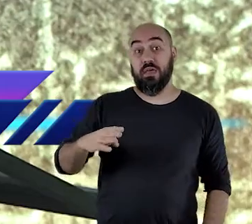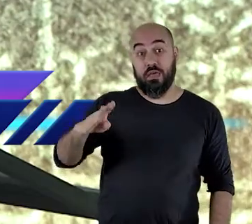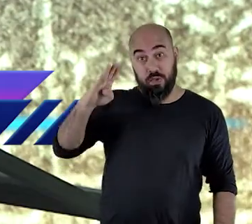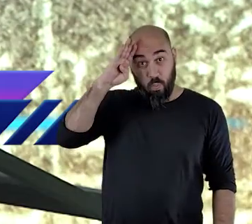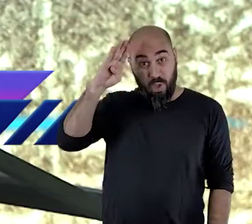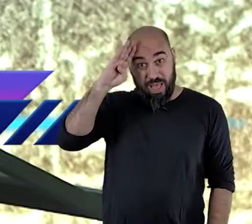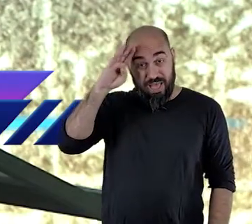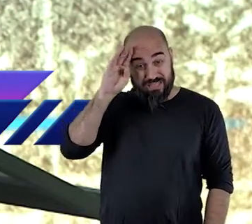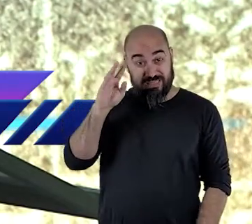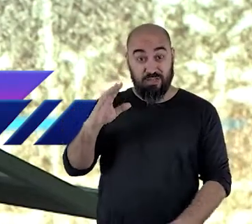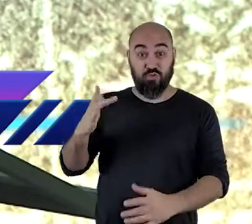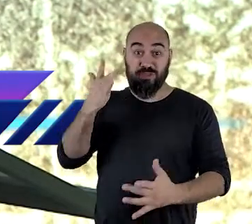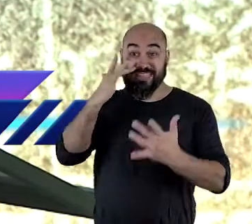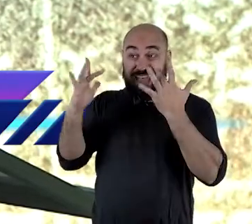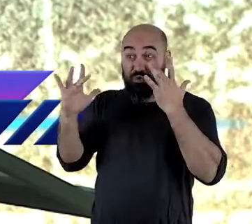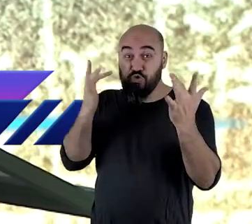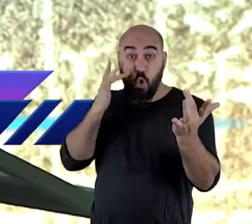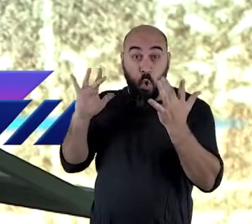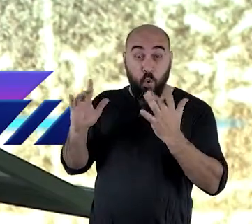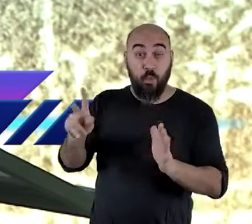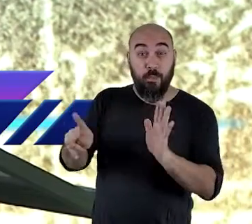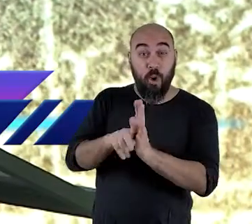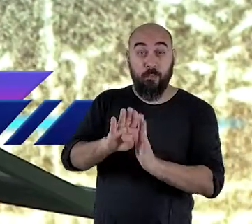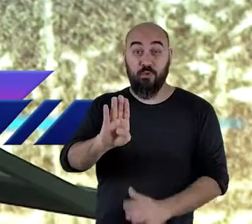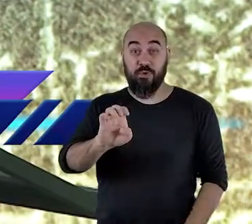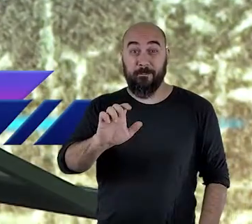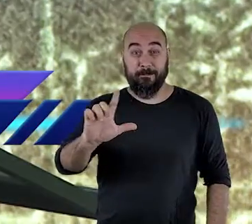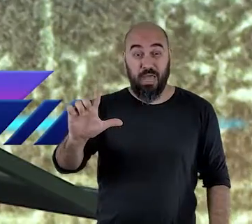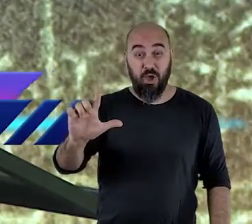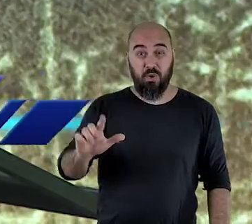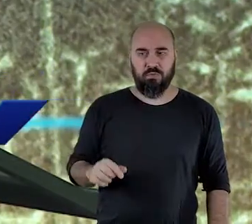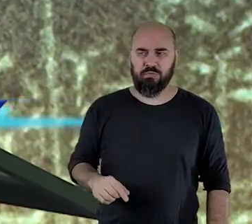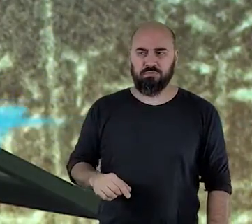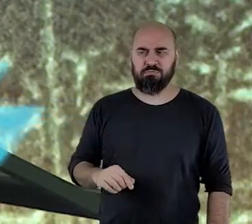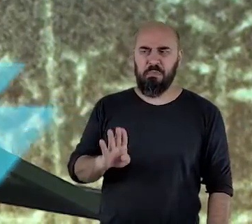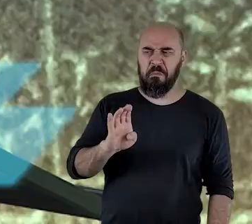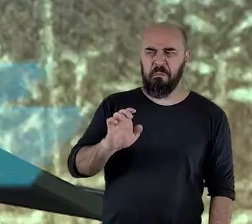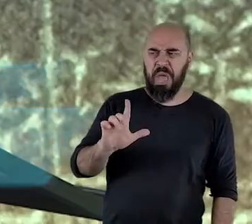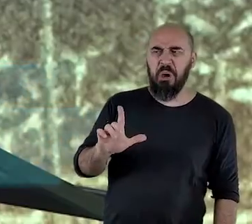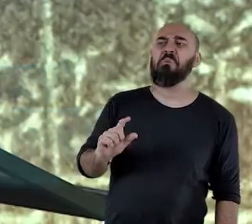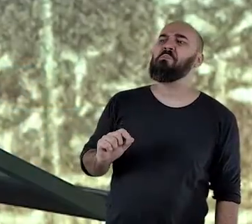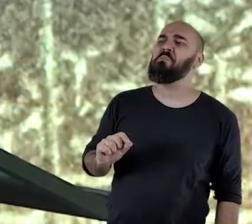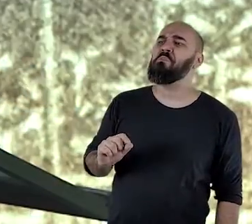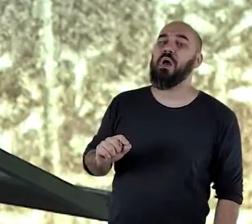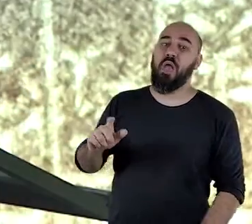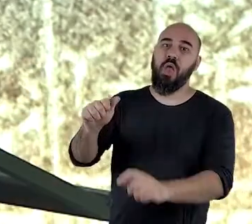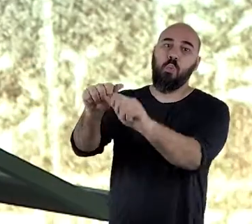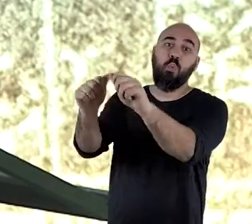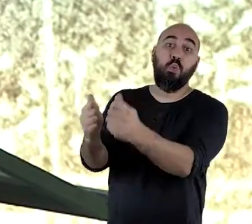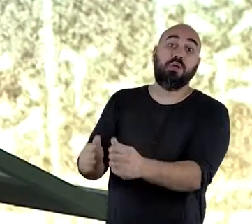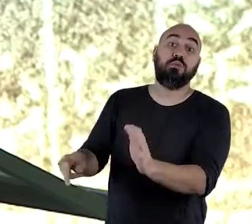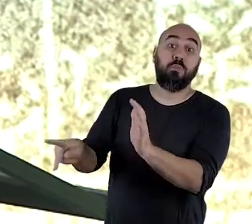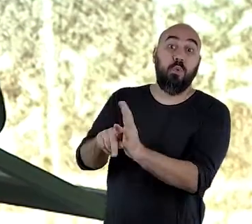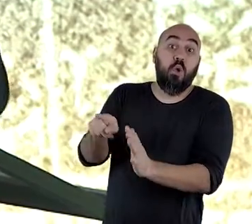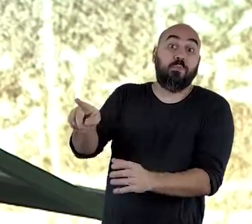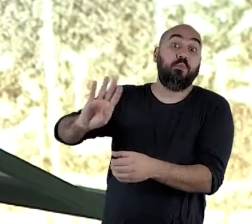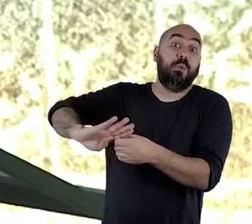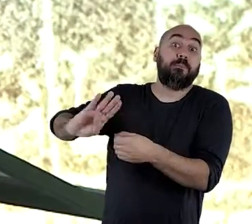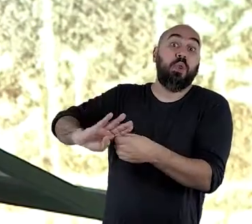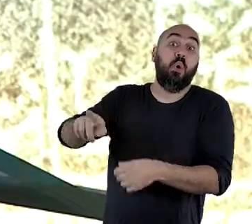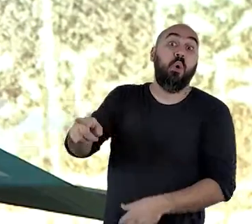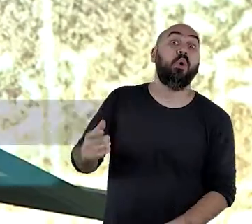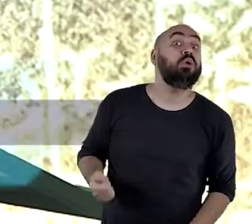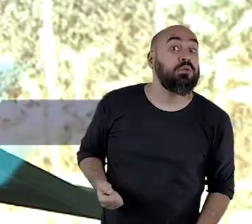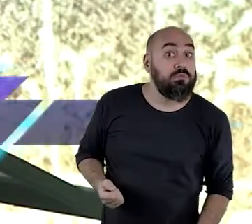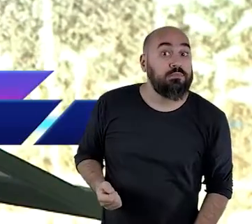Bel. Bel? Quem é Bel? O Bel era uma divindade babilônica. Então, Daniel, que falava